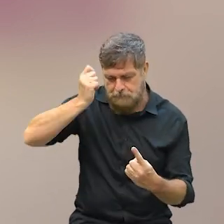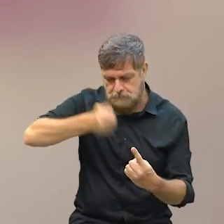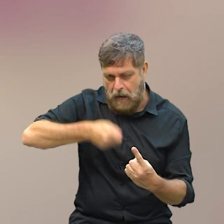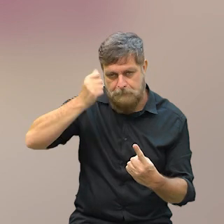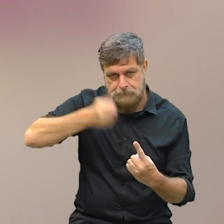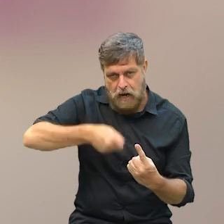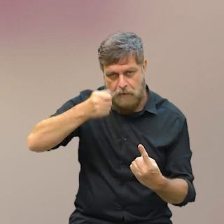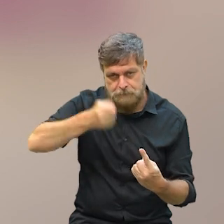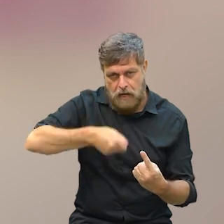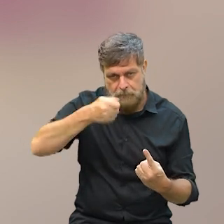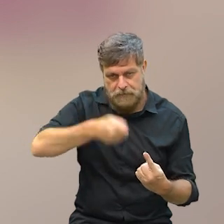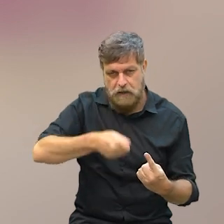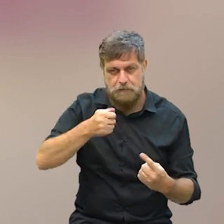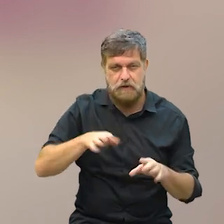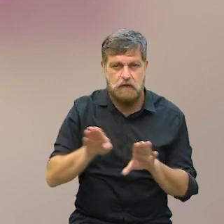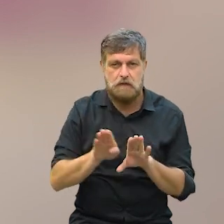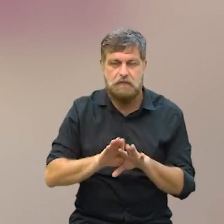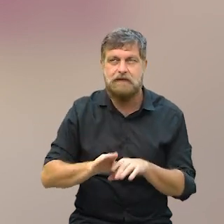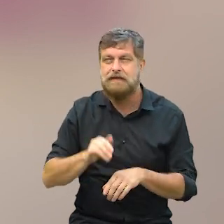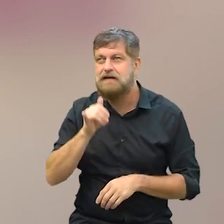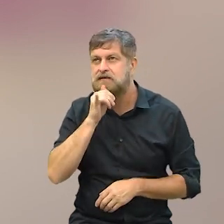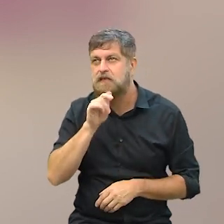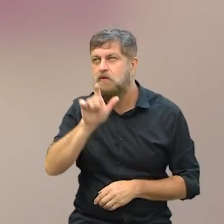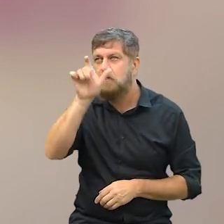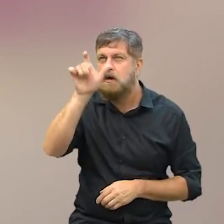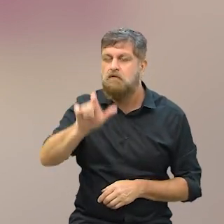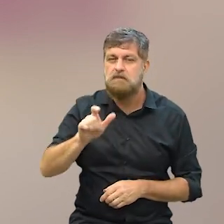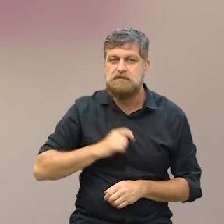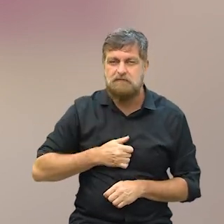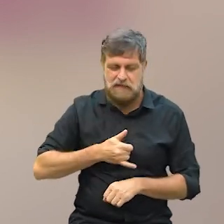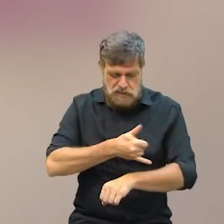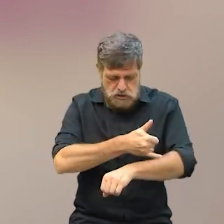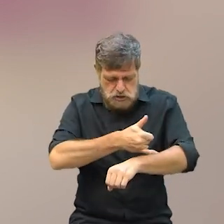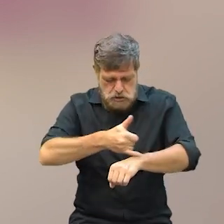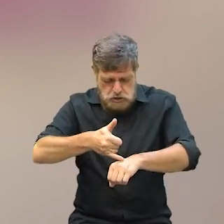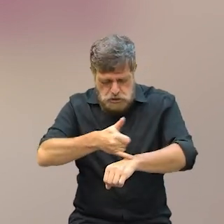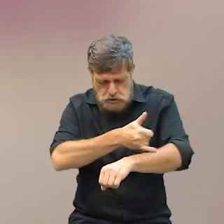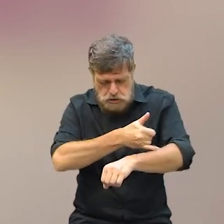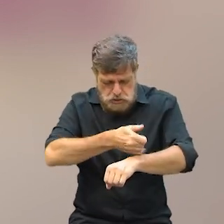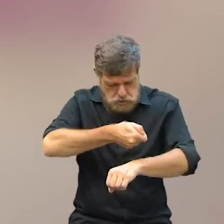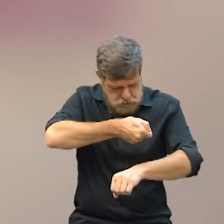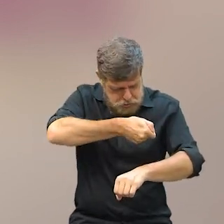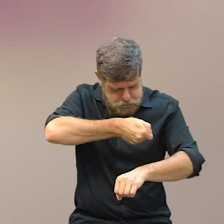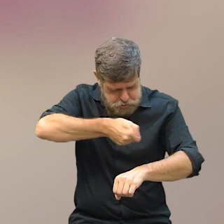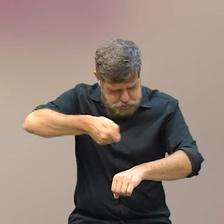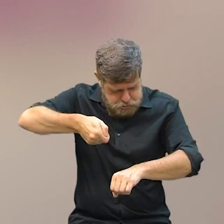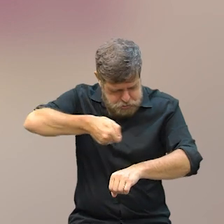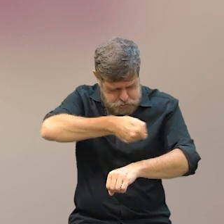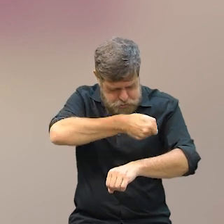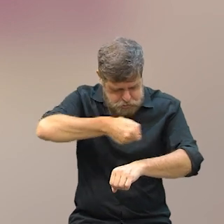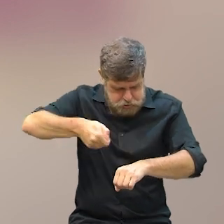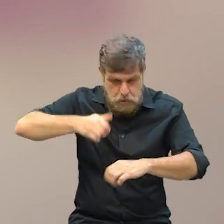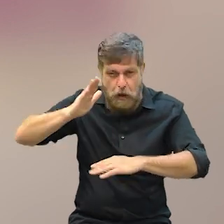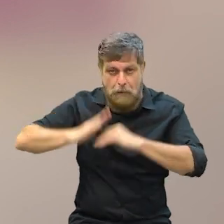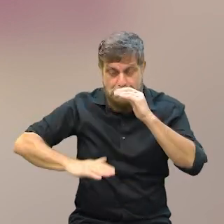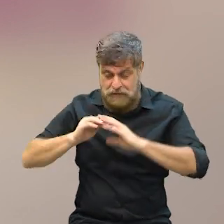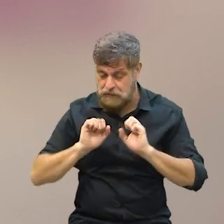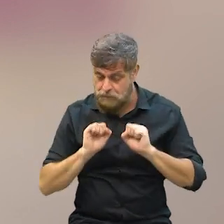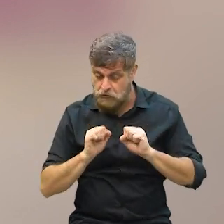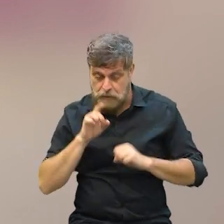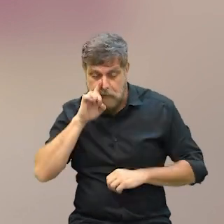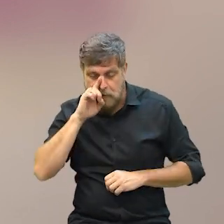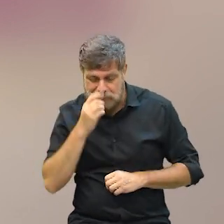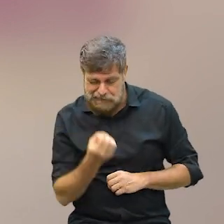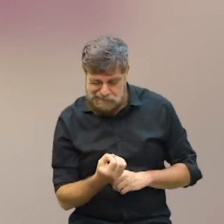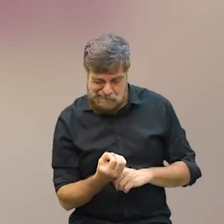no martelo num prego, vai fazer uma solda, ou vai fazer qualquer atividade que